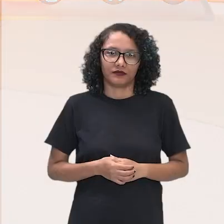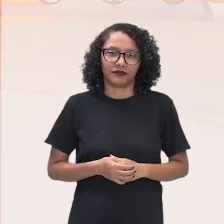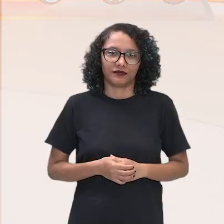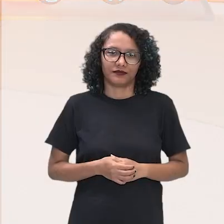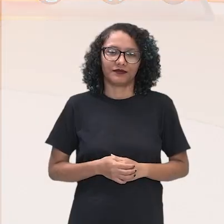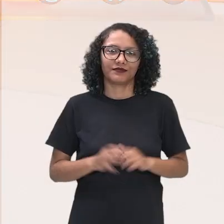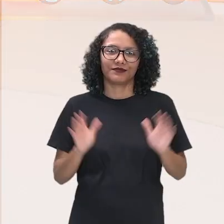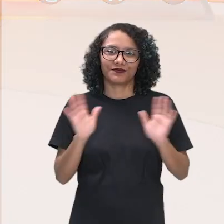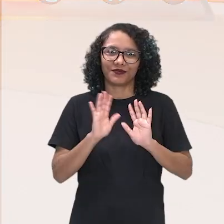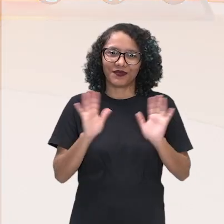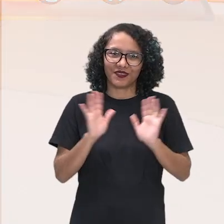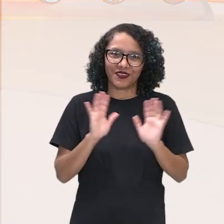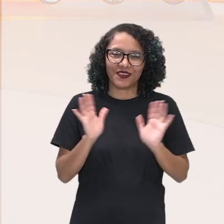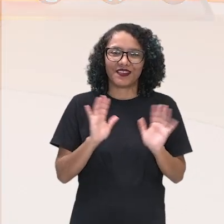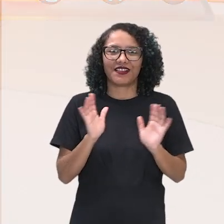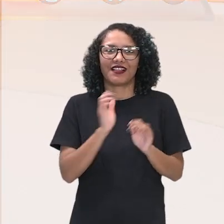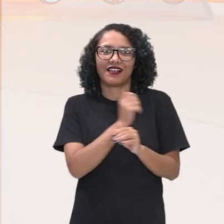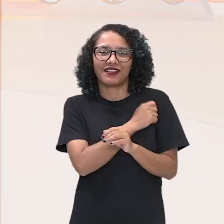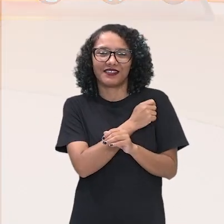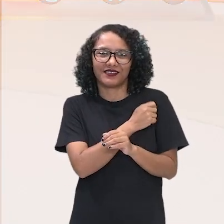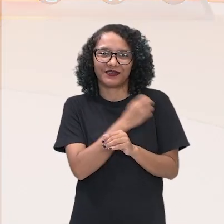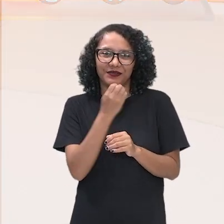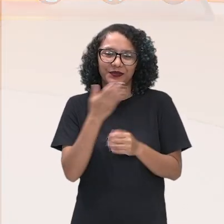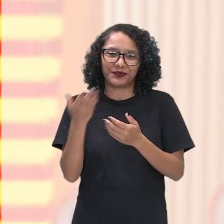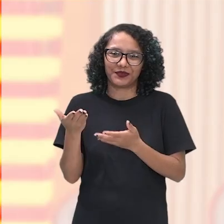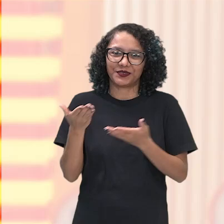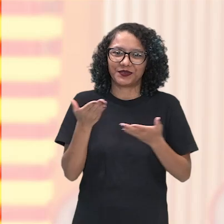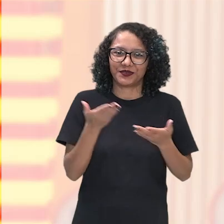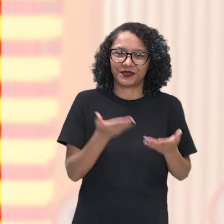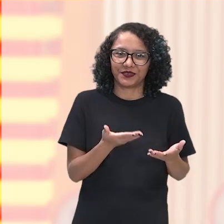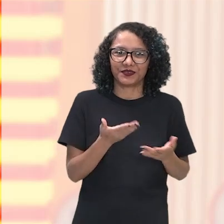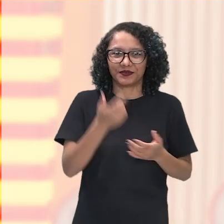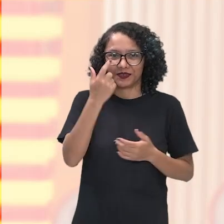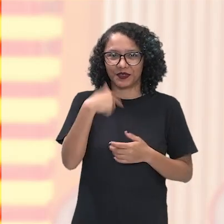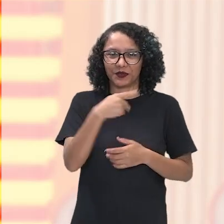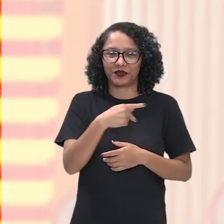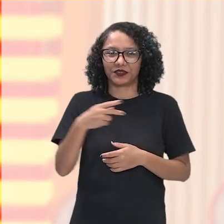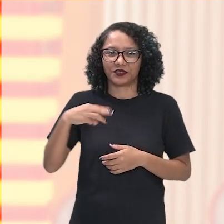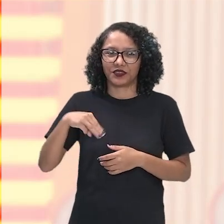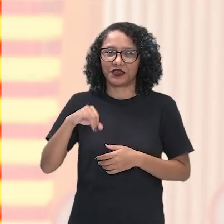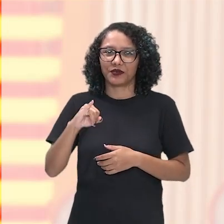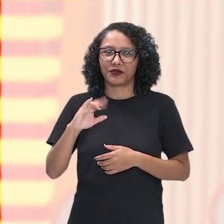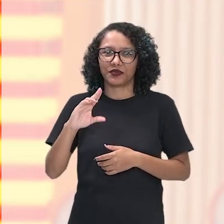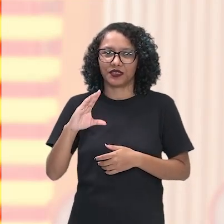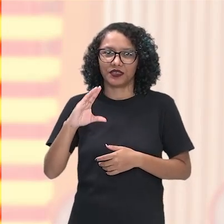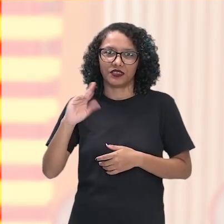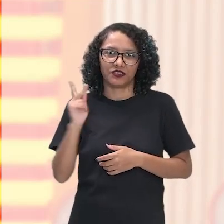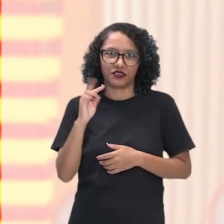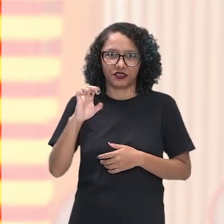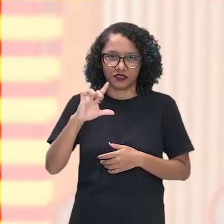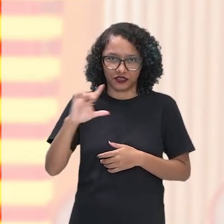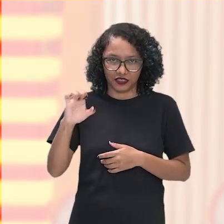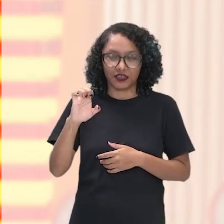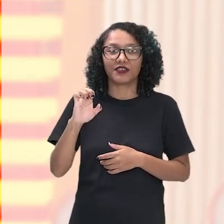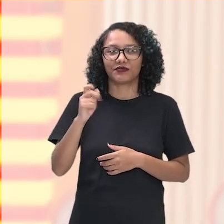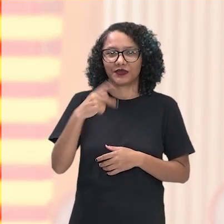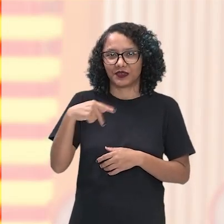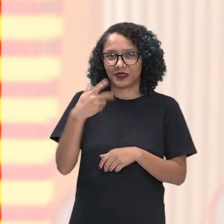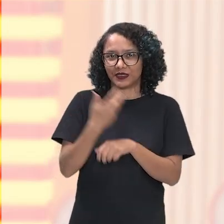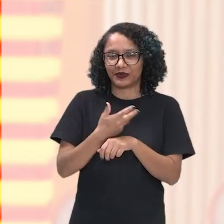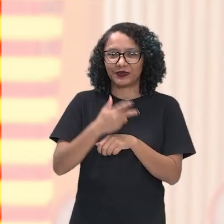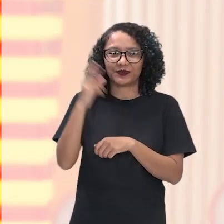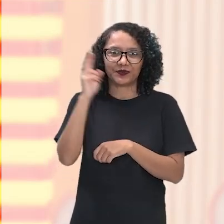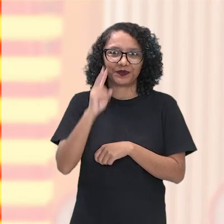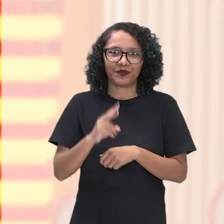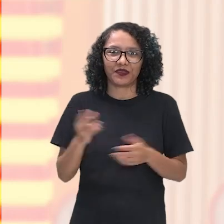Olá, queridos alunos, sejam todos muito bem-vindos. Eu sou a professora Michele Santos, professora de História,